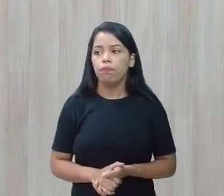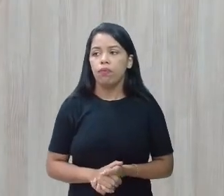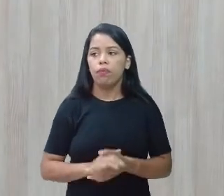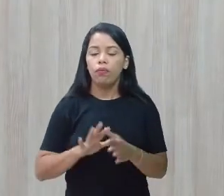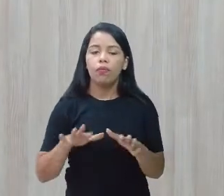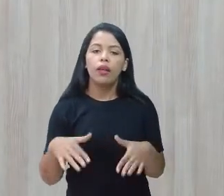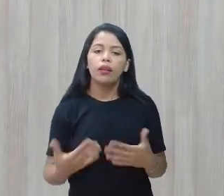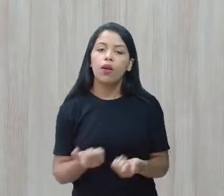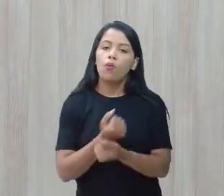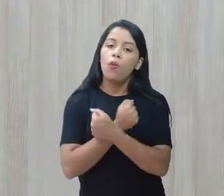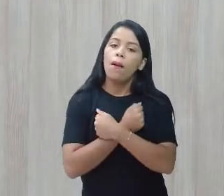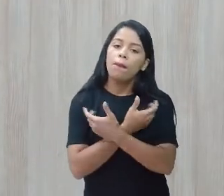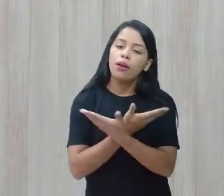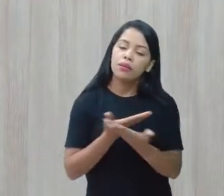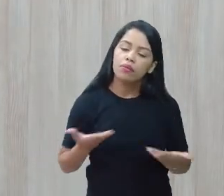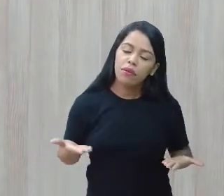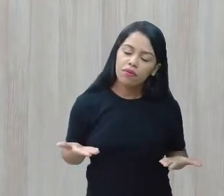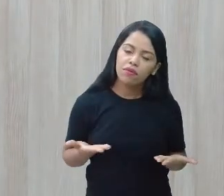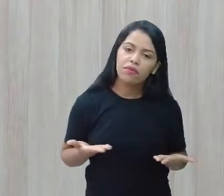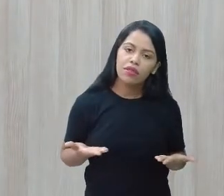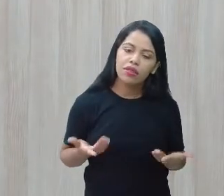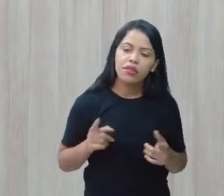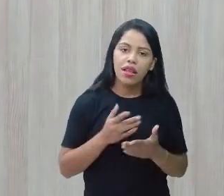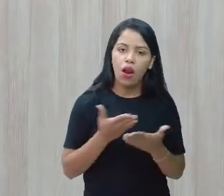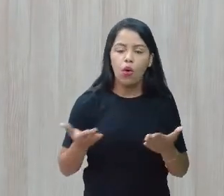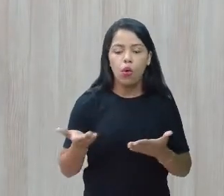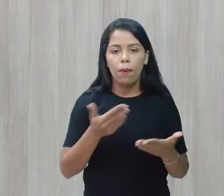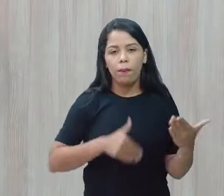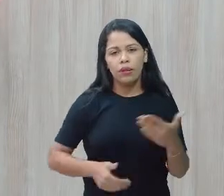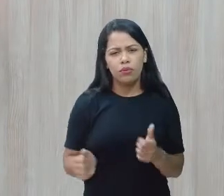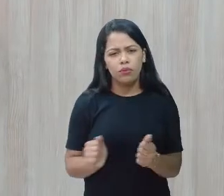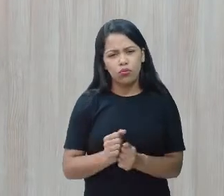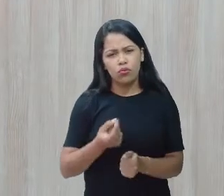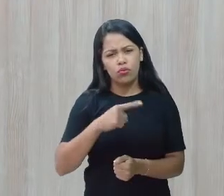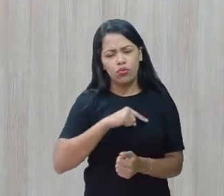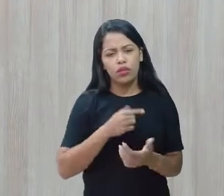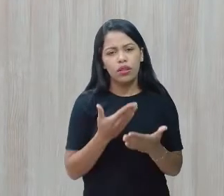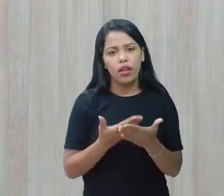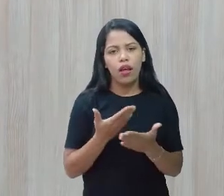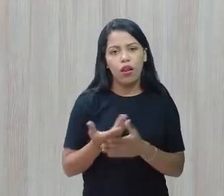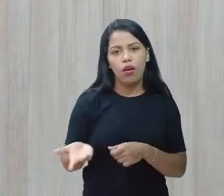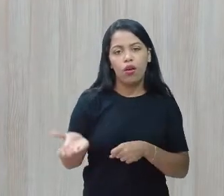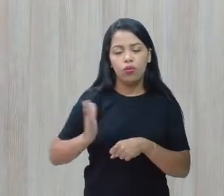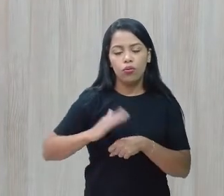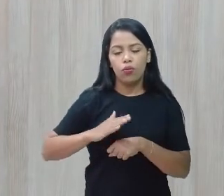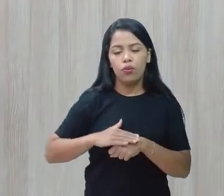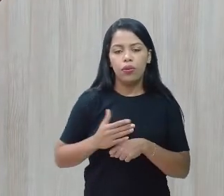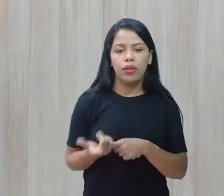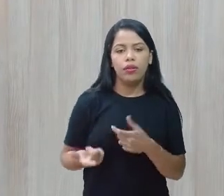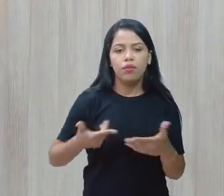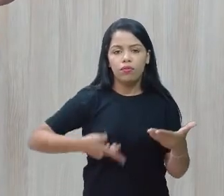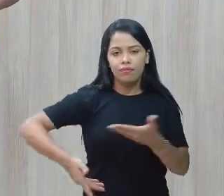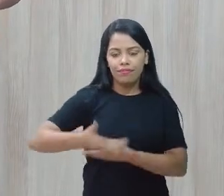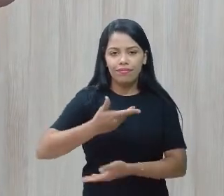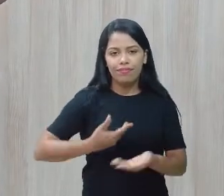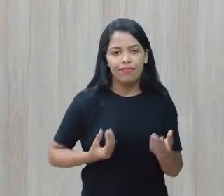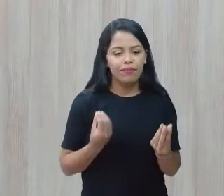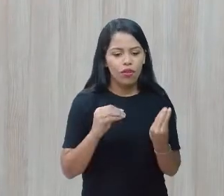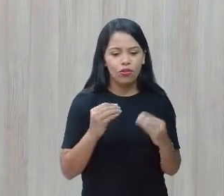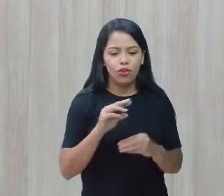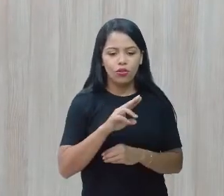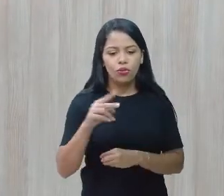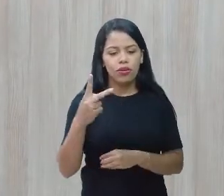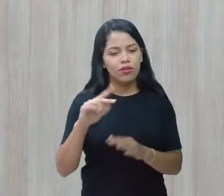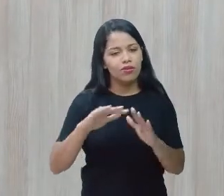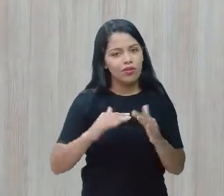Então, um grande abraço a todos vocês que estão aí participando da nossa aula, neste momento, interagindo, colocando o nome da escola. Que